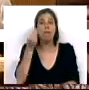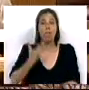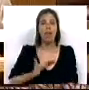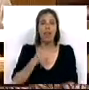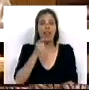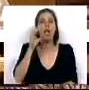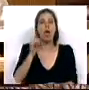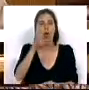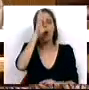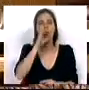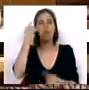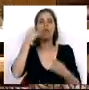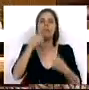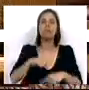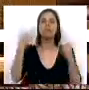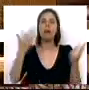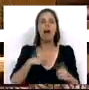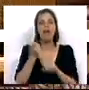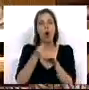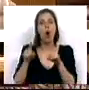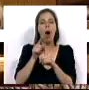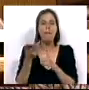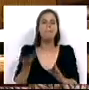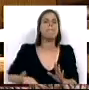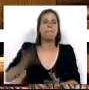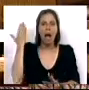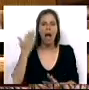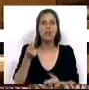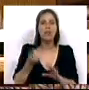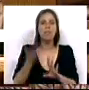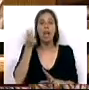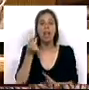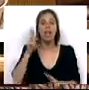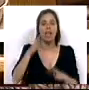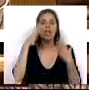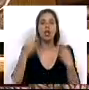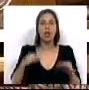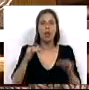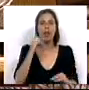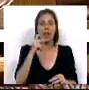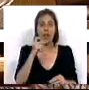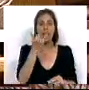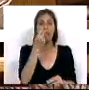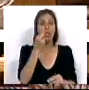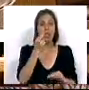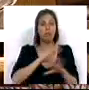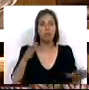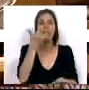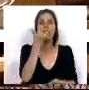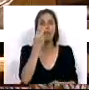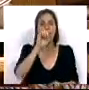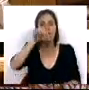DEO. O Governo veio anunciar que quer aumentar ainda mais a taxa normal do IVA de